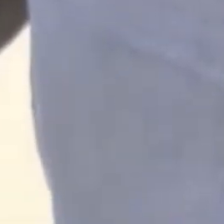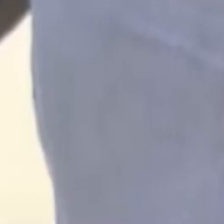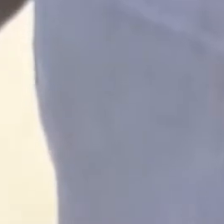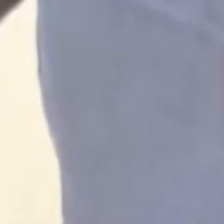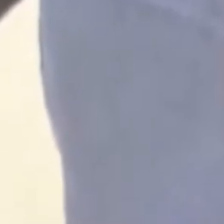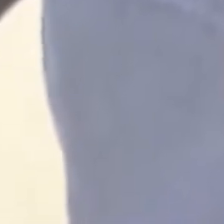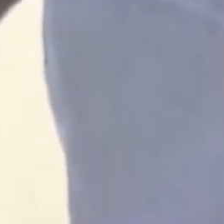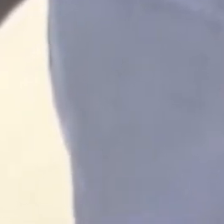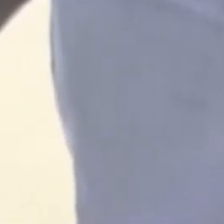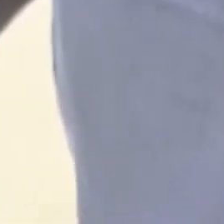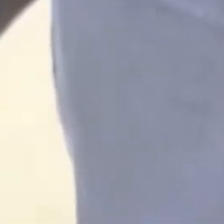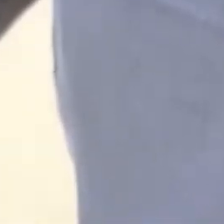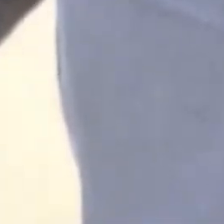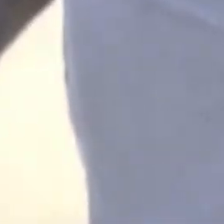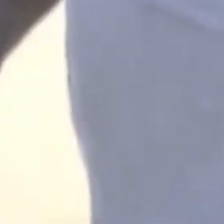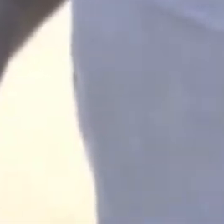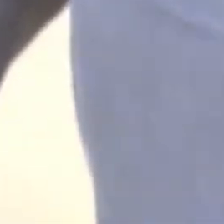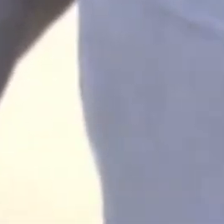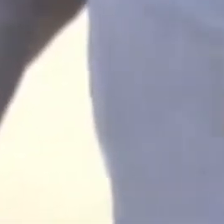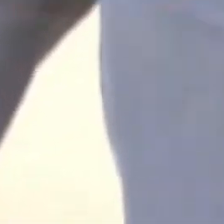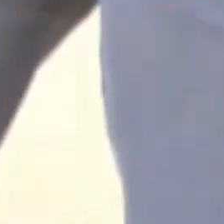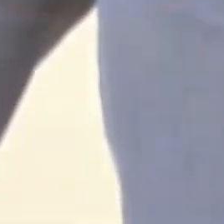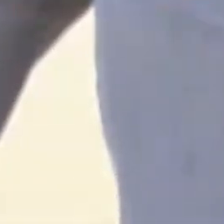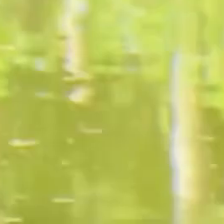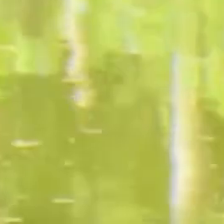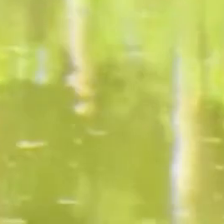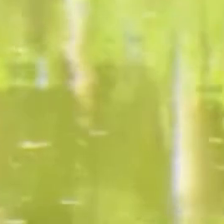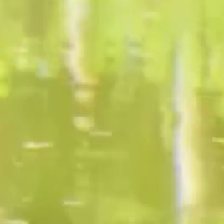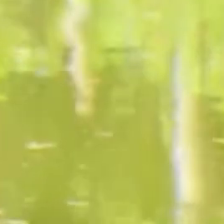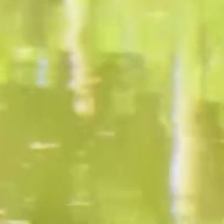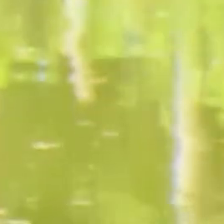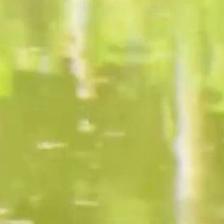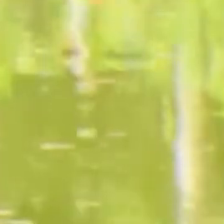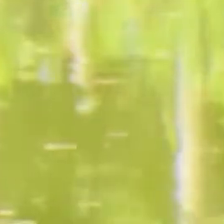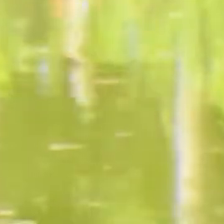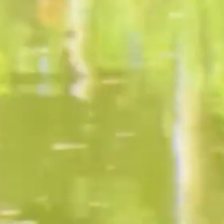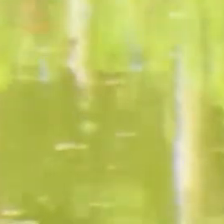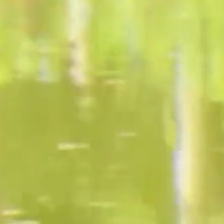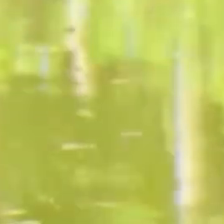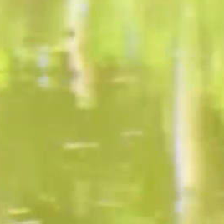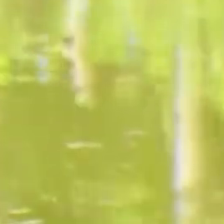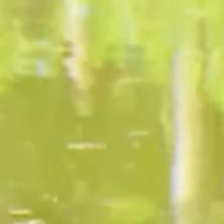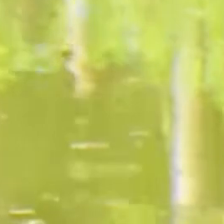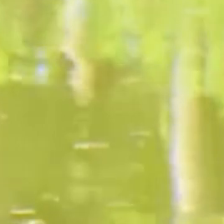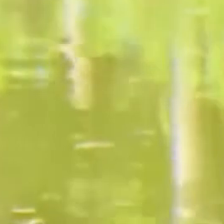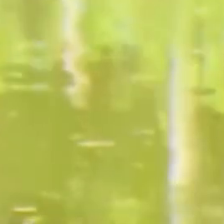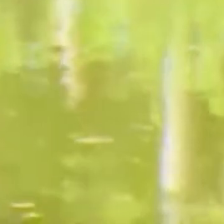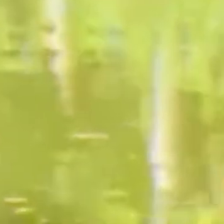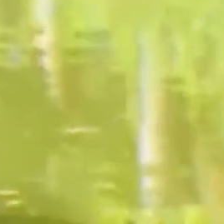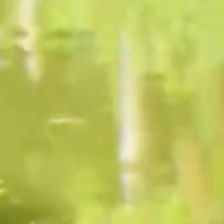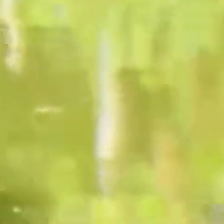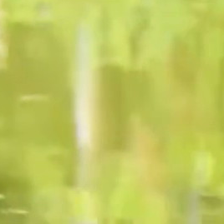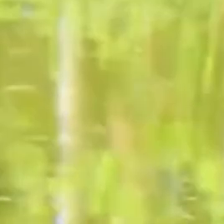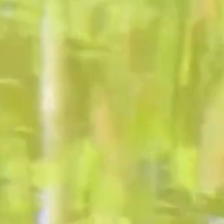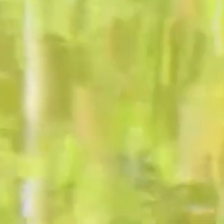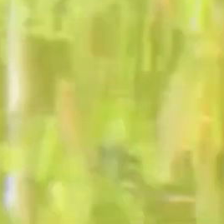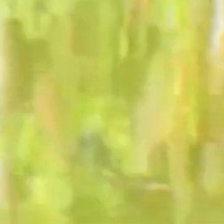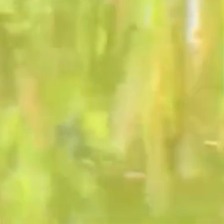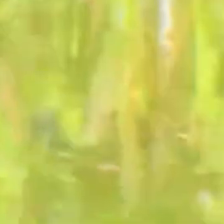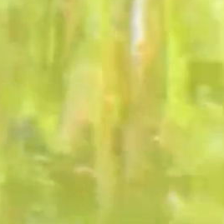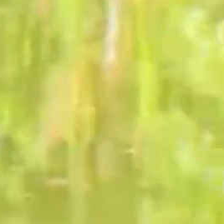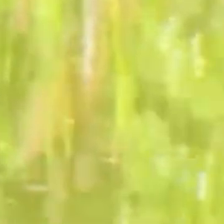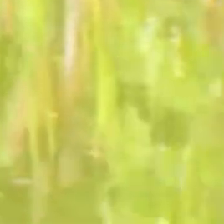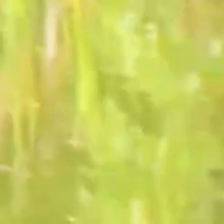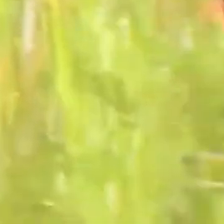tatuagens, muito prazer, essa é a flor de lótus, um símbolo do budismo que significa renovação por